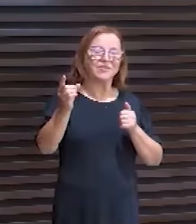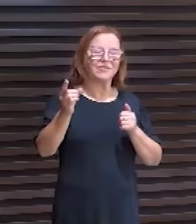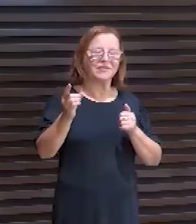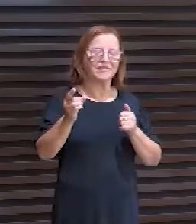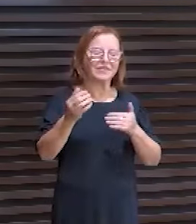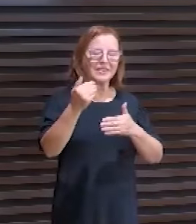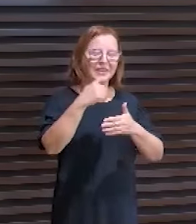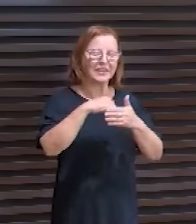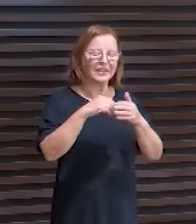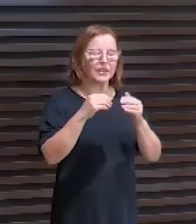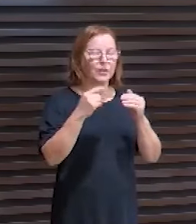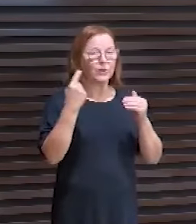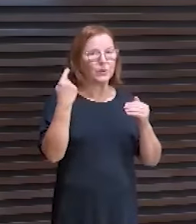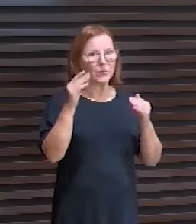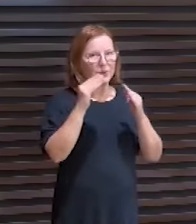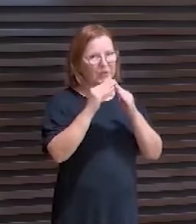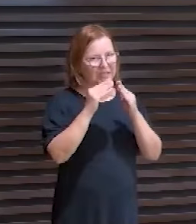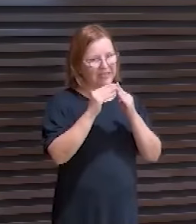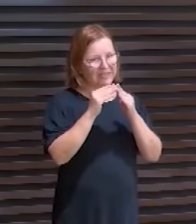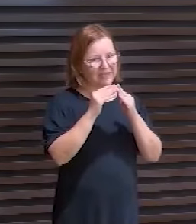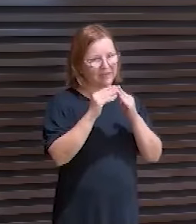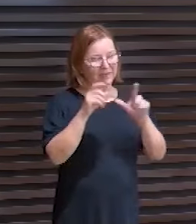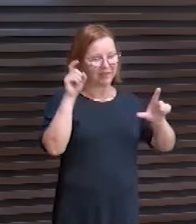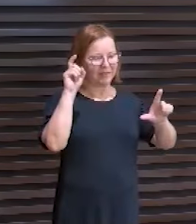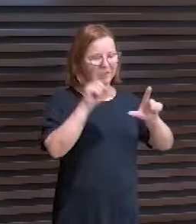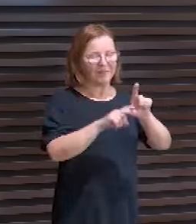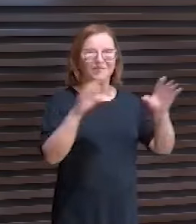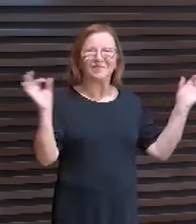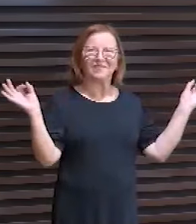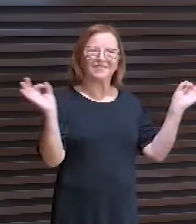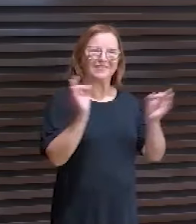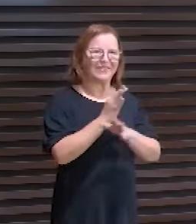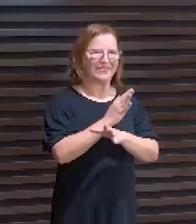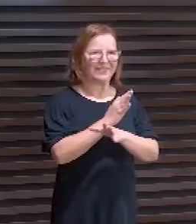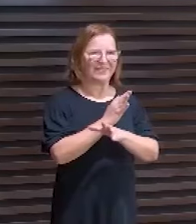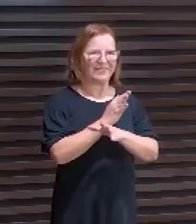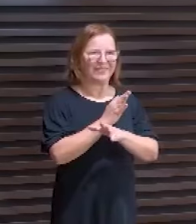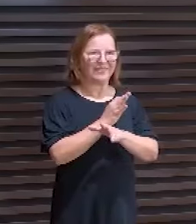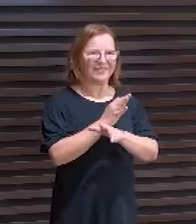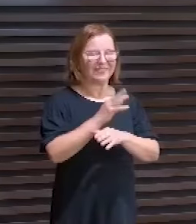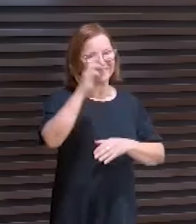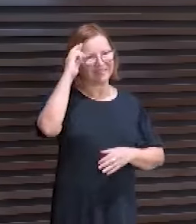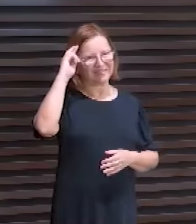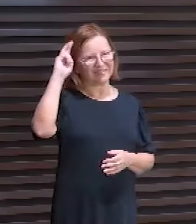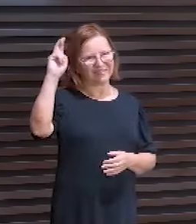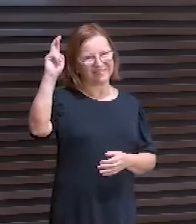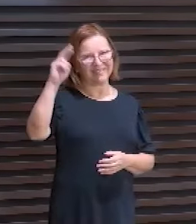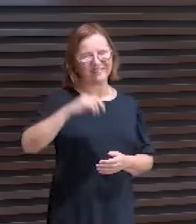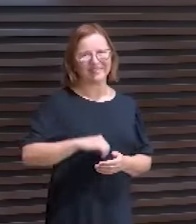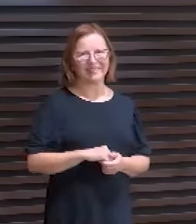sua casa dependência total do